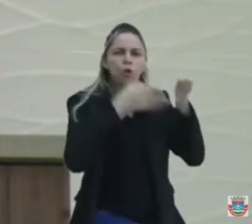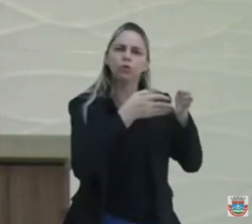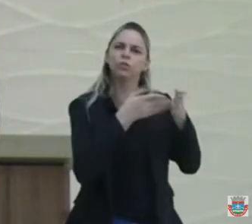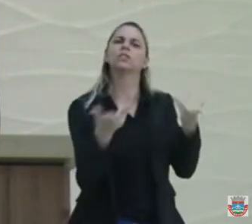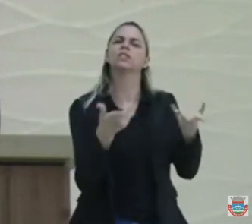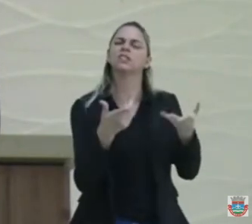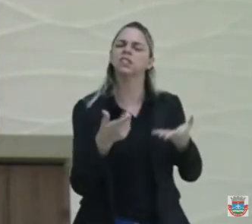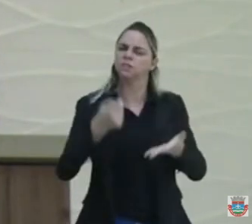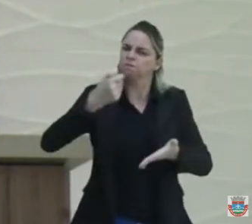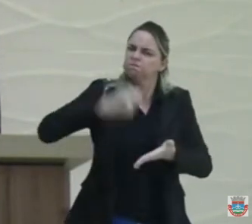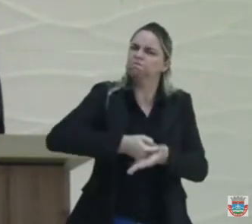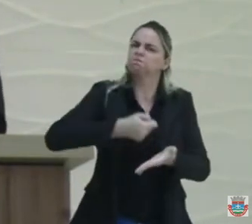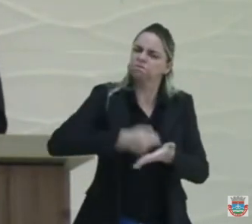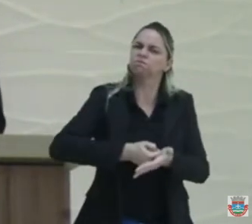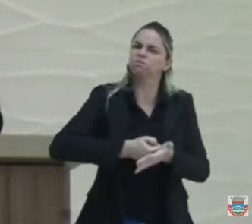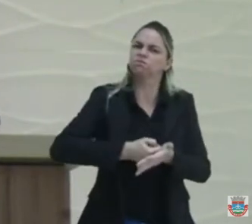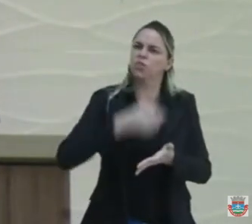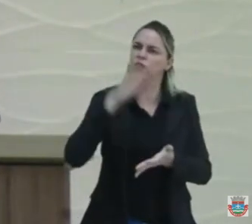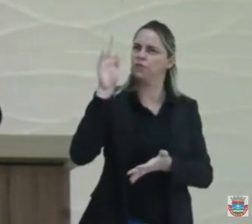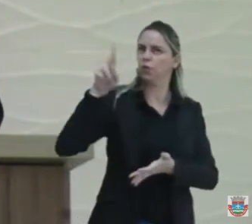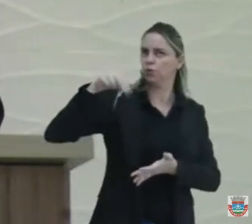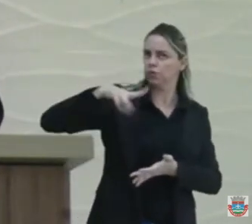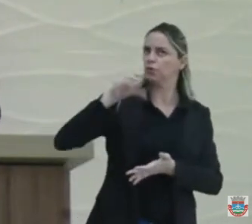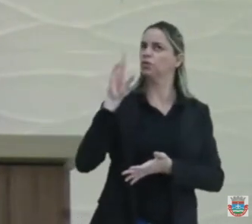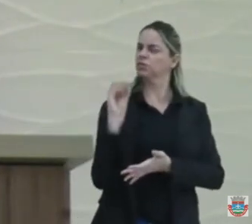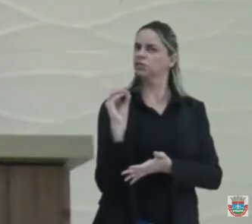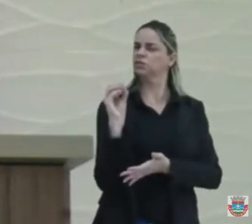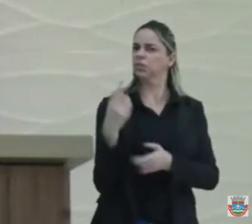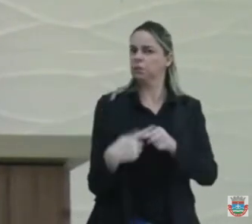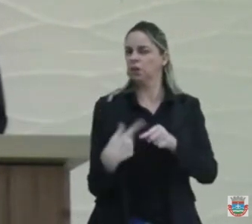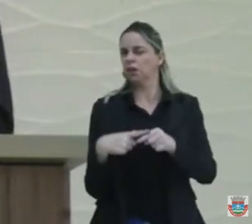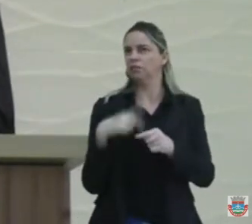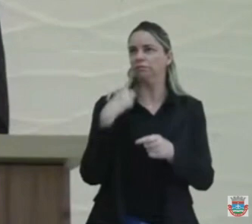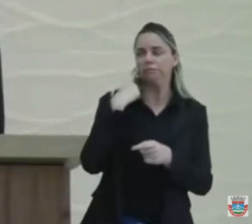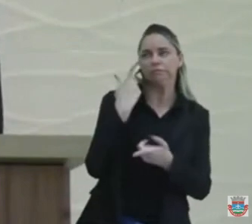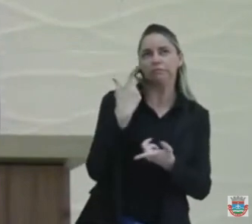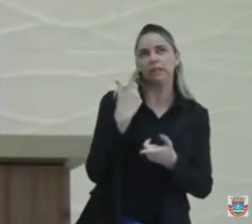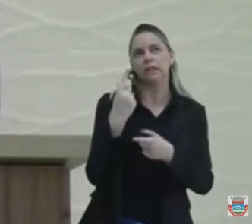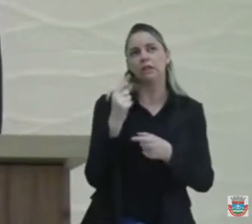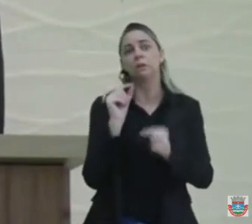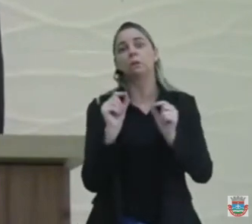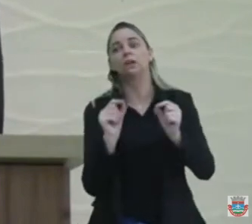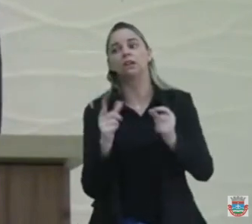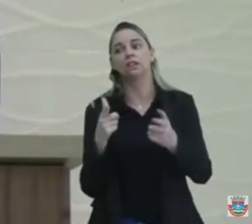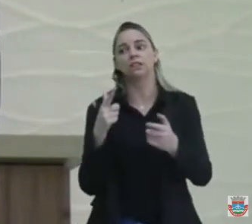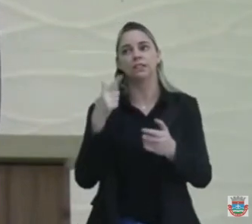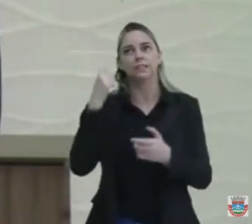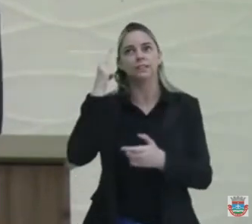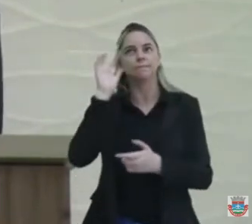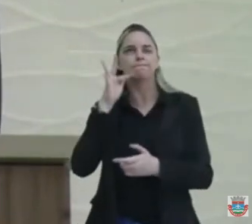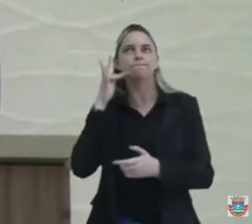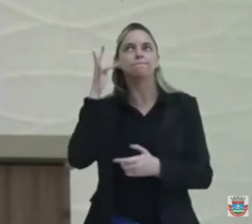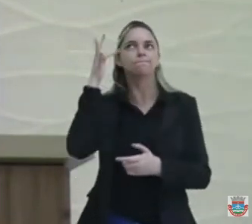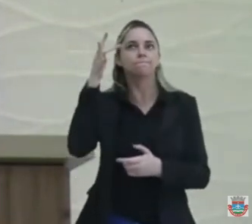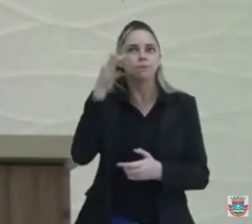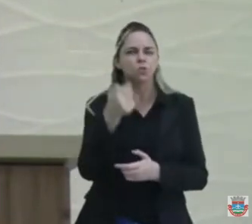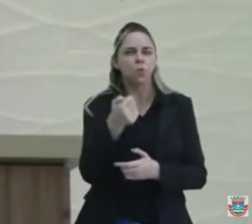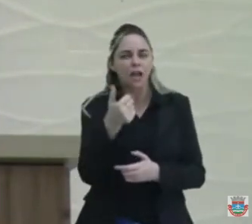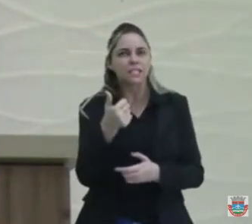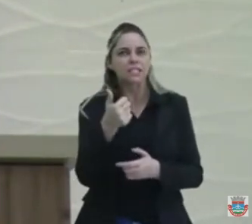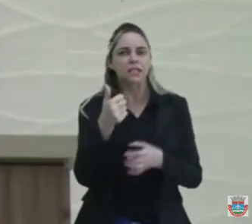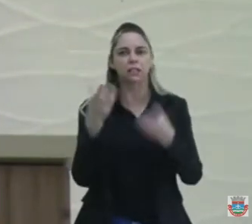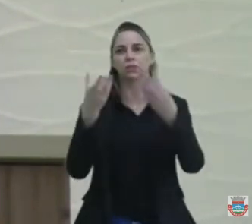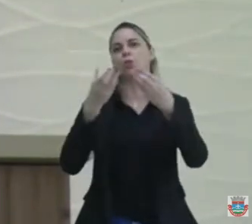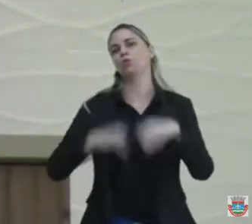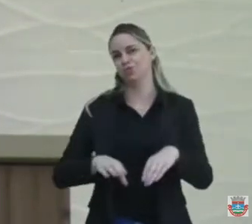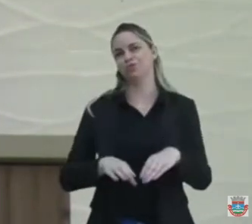fundos, porque nós temos a previsão de um concurso público, e esse concurso público